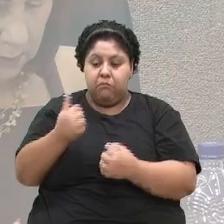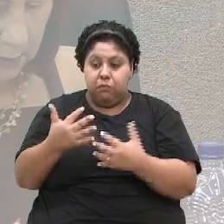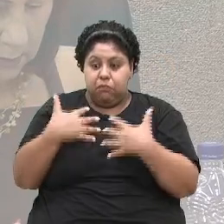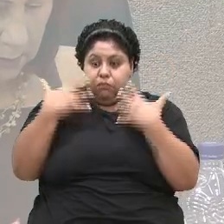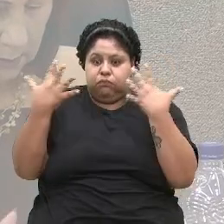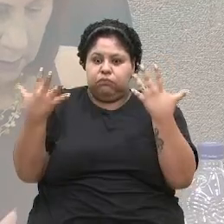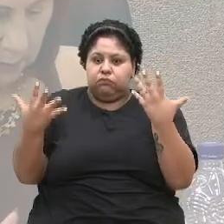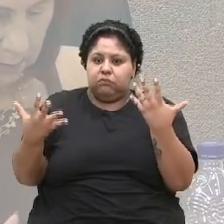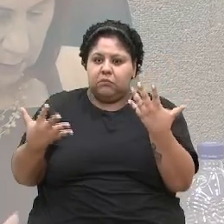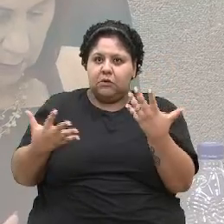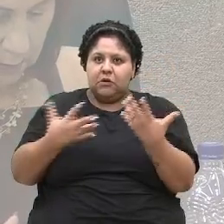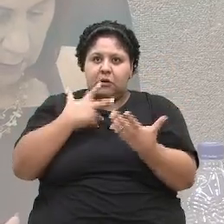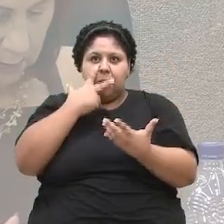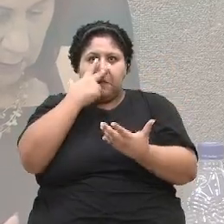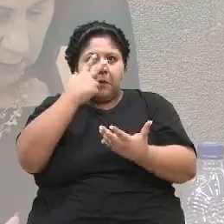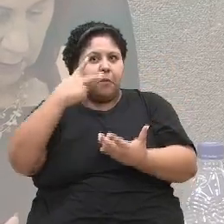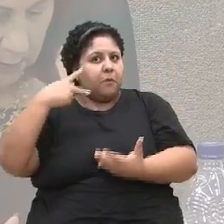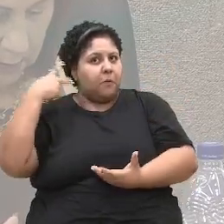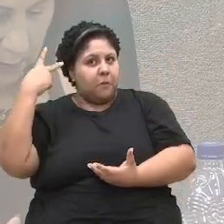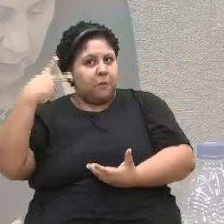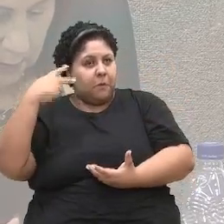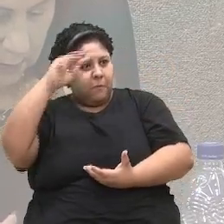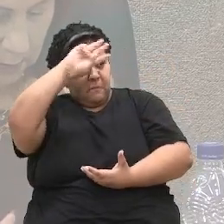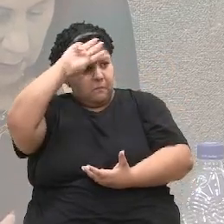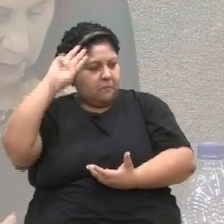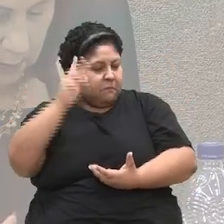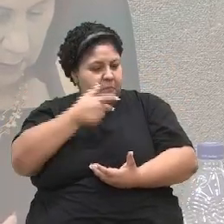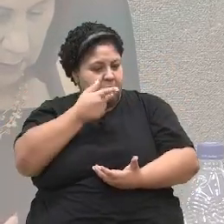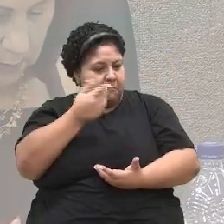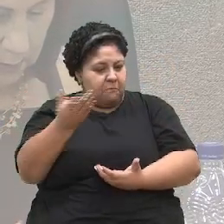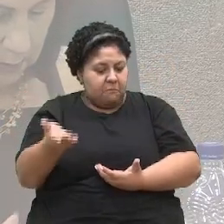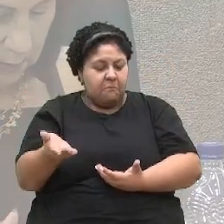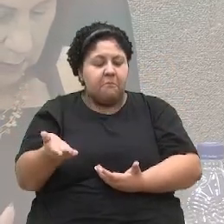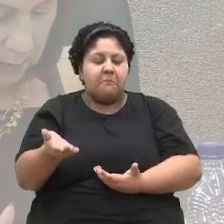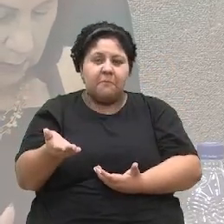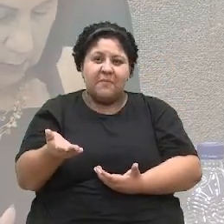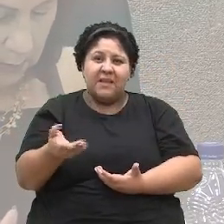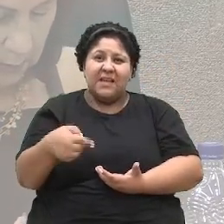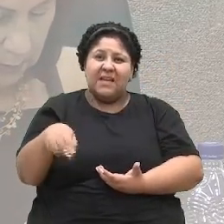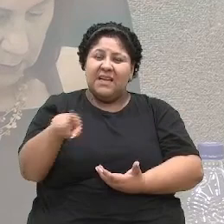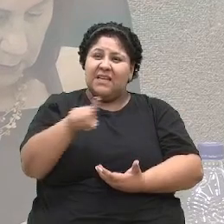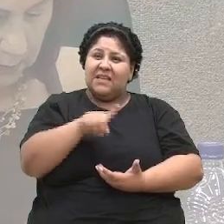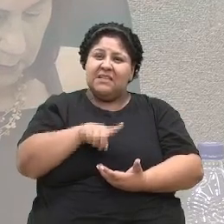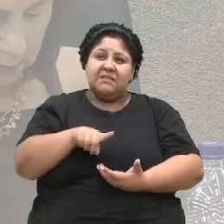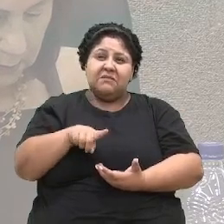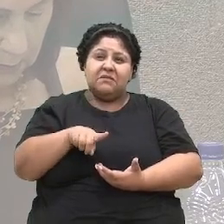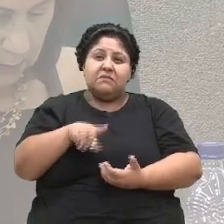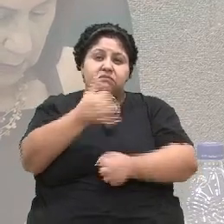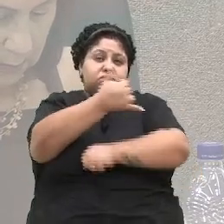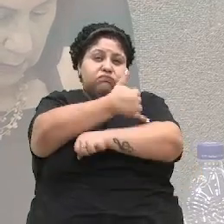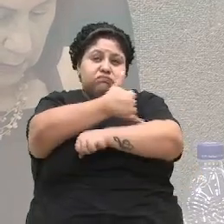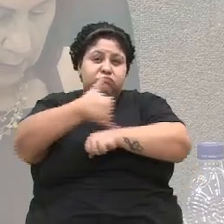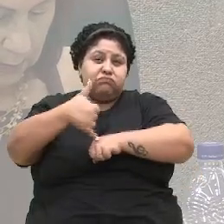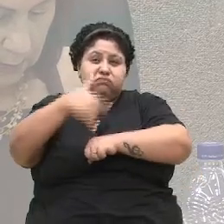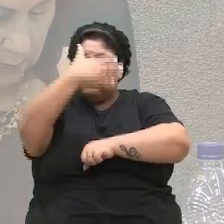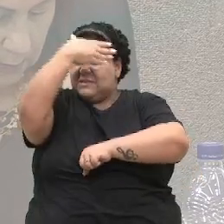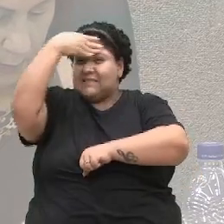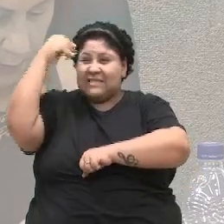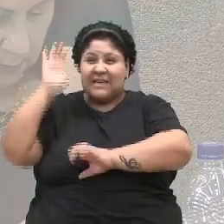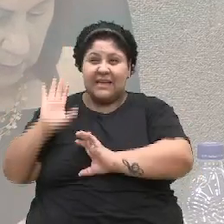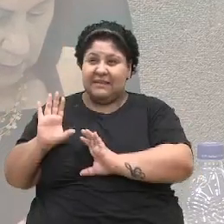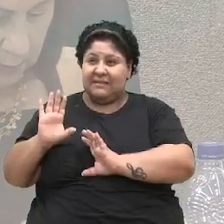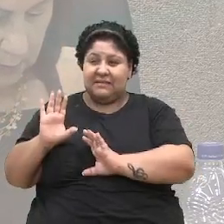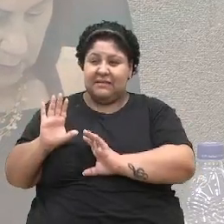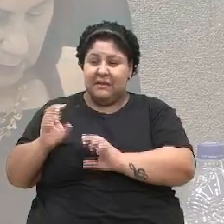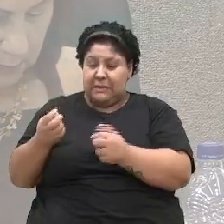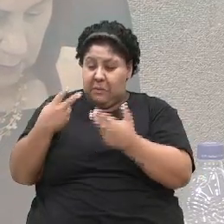vereador Juliano falou, né? A gente deixa passar por desapercebido, né, essa